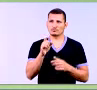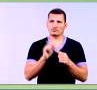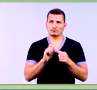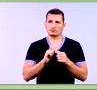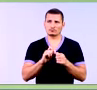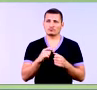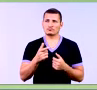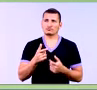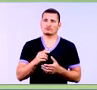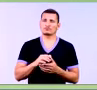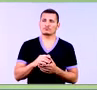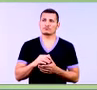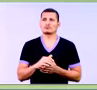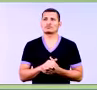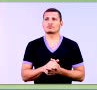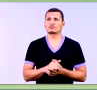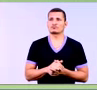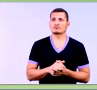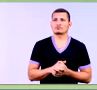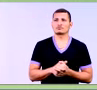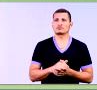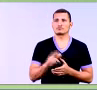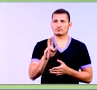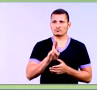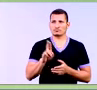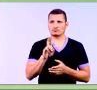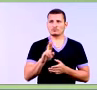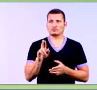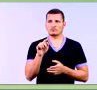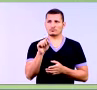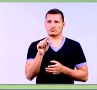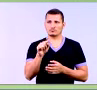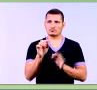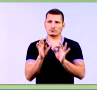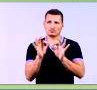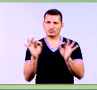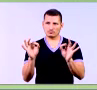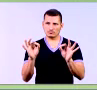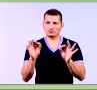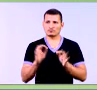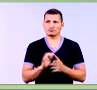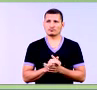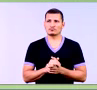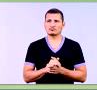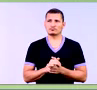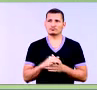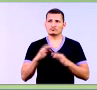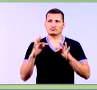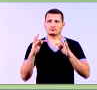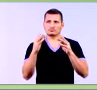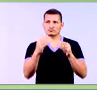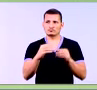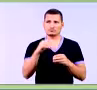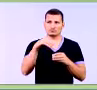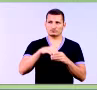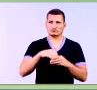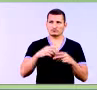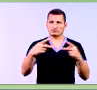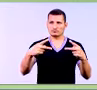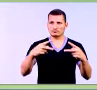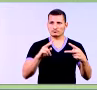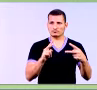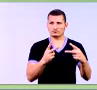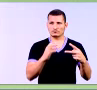você queira uma personalização. Você utiliza esta declaração. Tudo isso dentro da tag